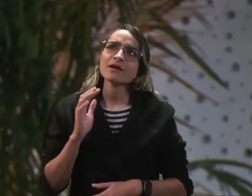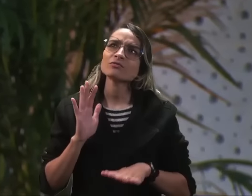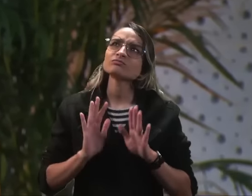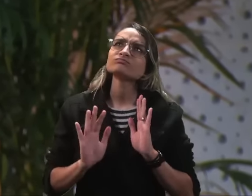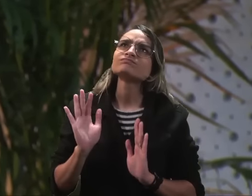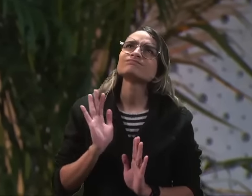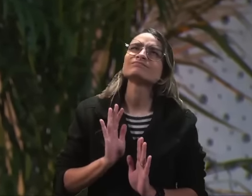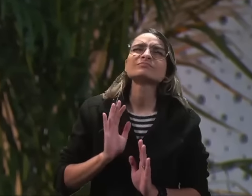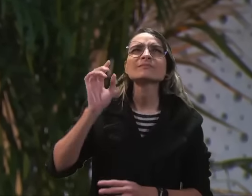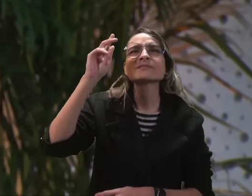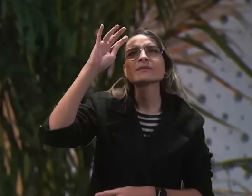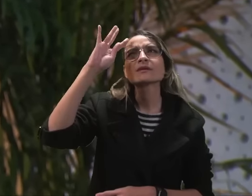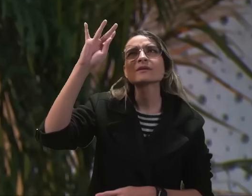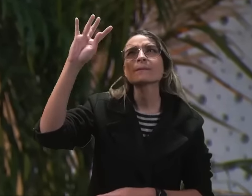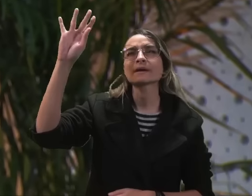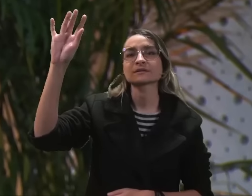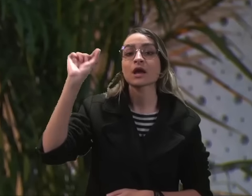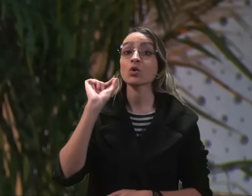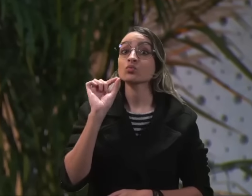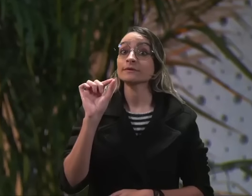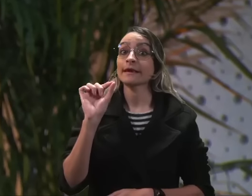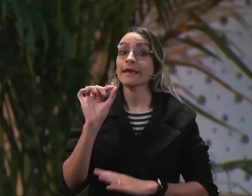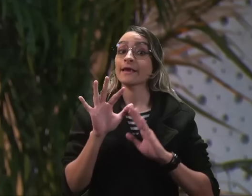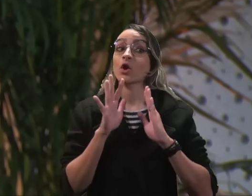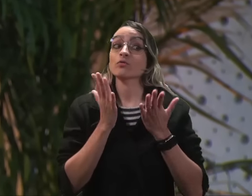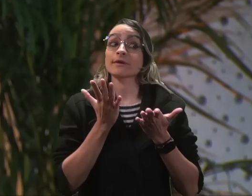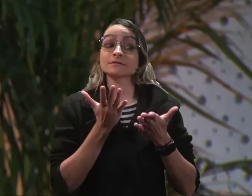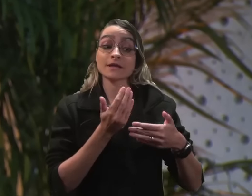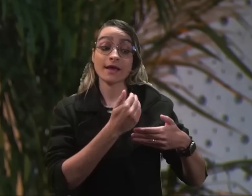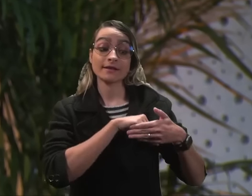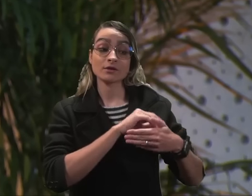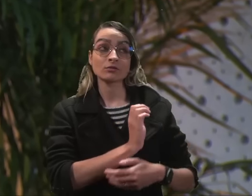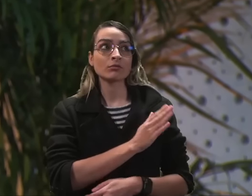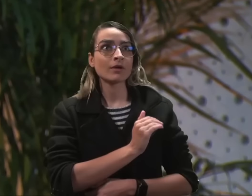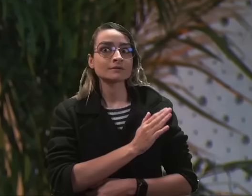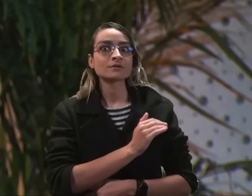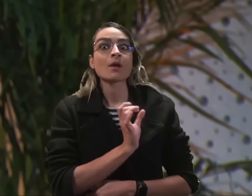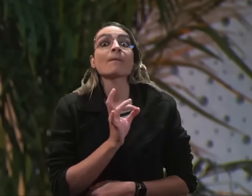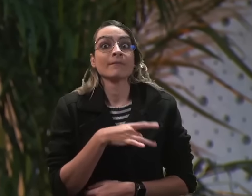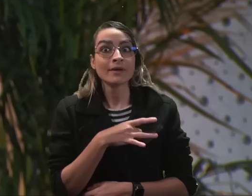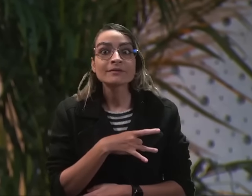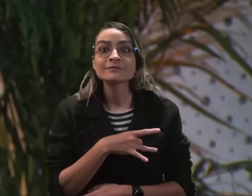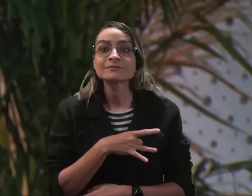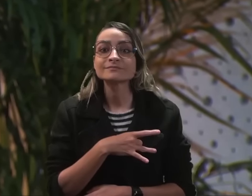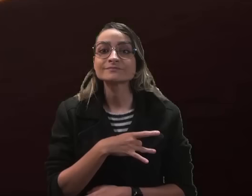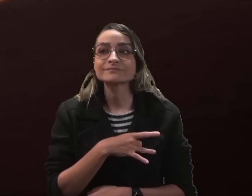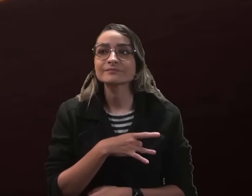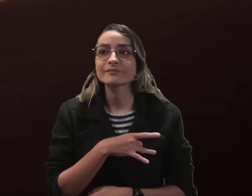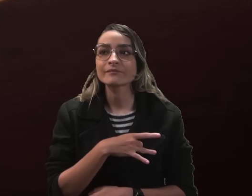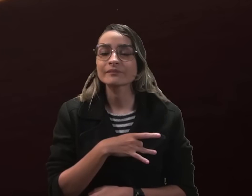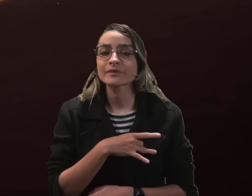disseram a Moisés estas palavras versículo 11 será por não haverem